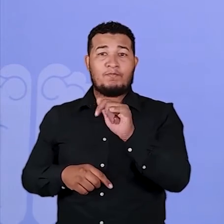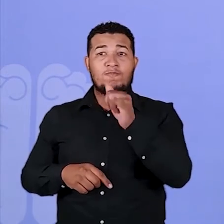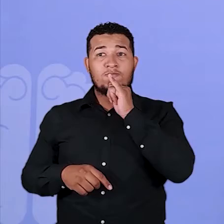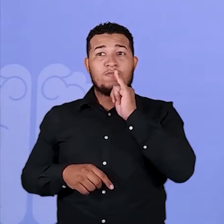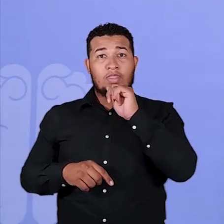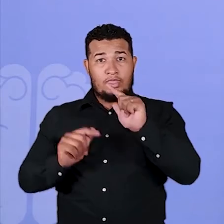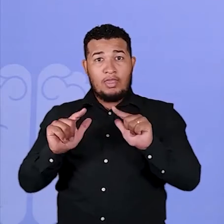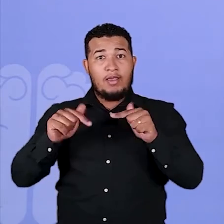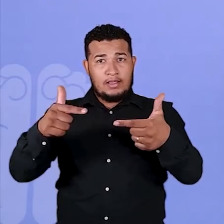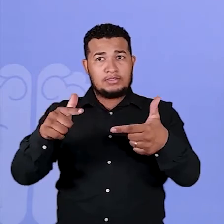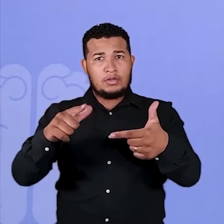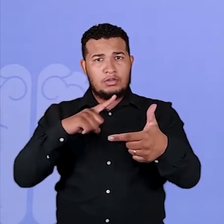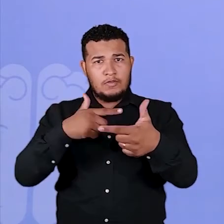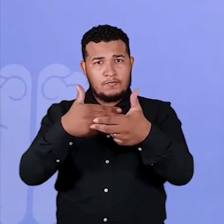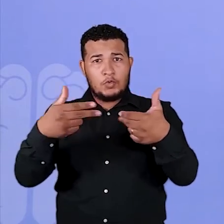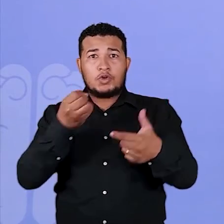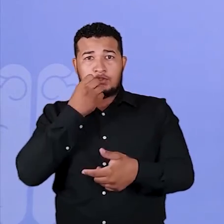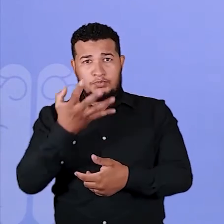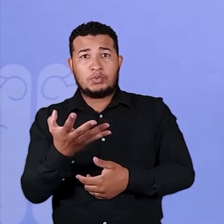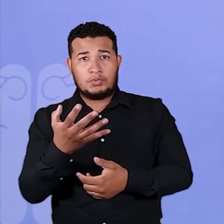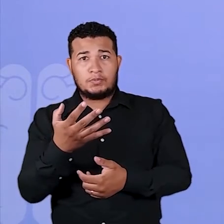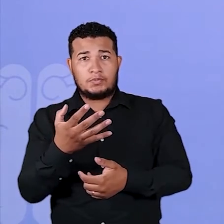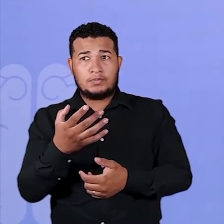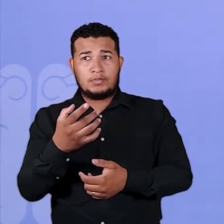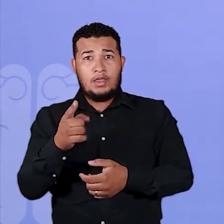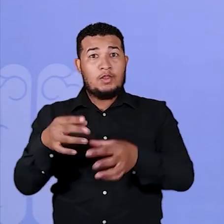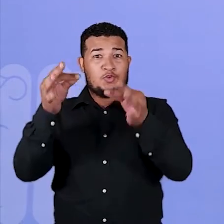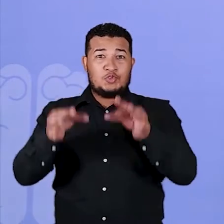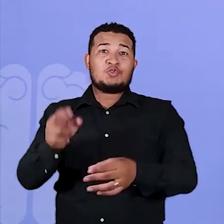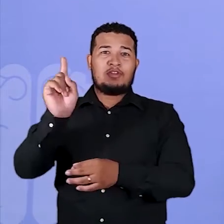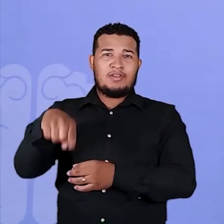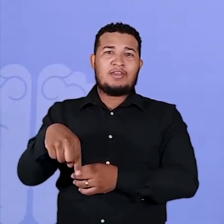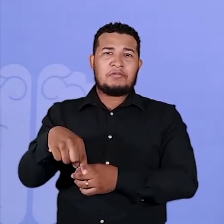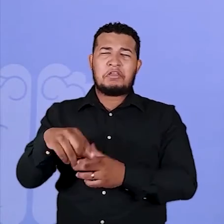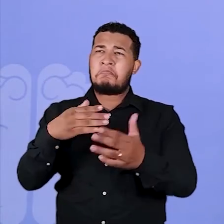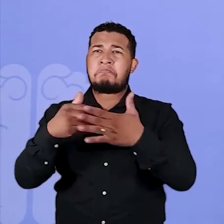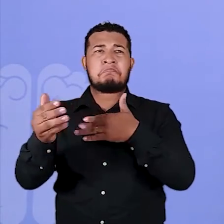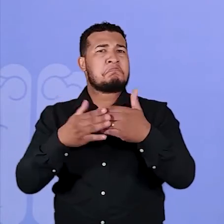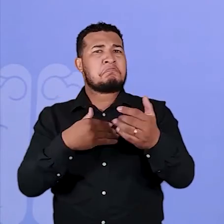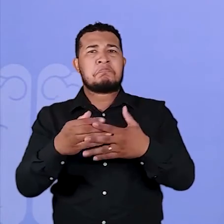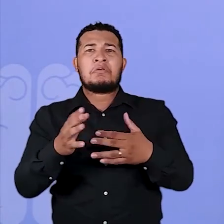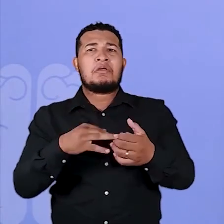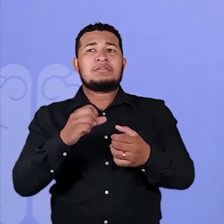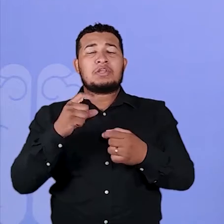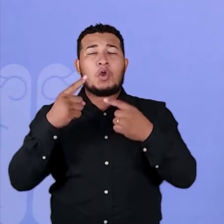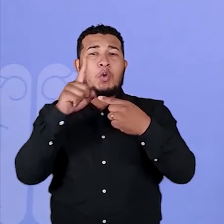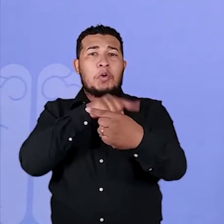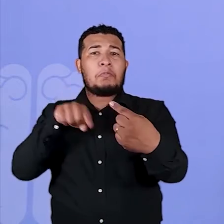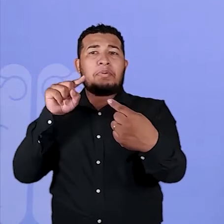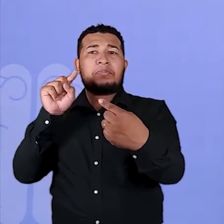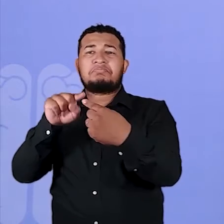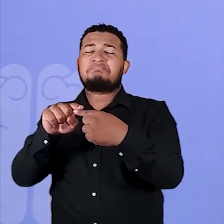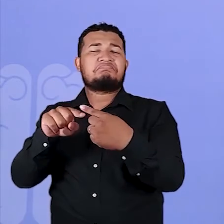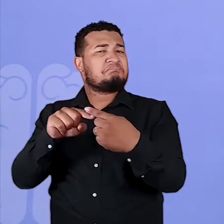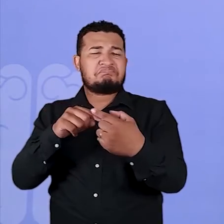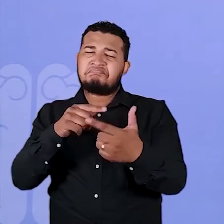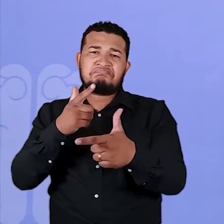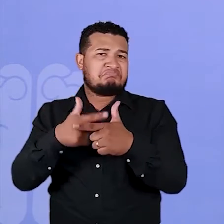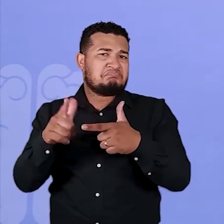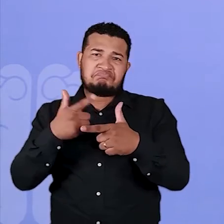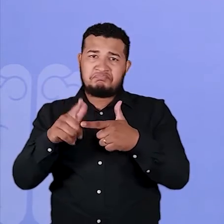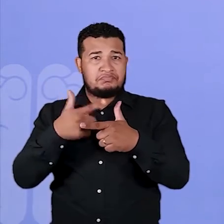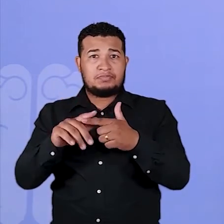Essa ação teve consequências boas, ela é justa, não importa qual é a intenção inicial